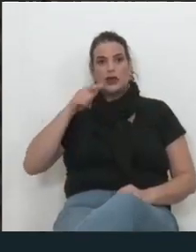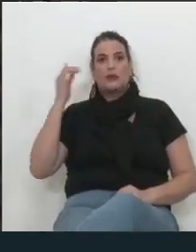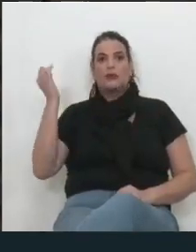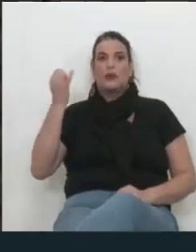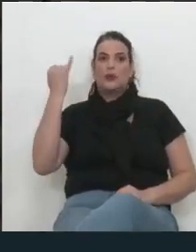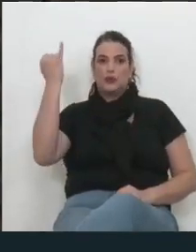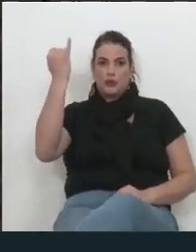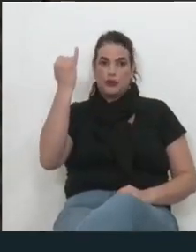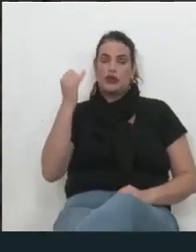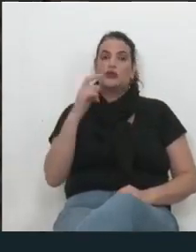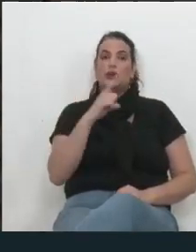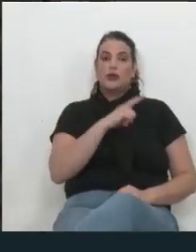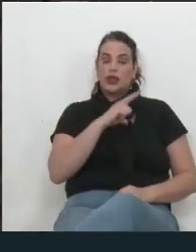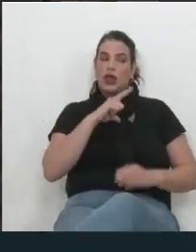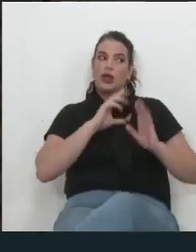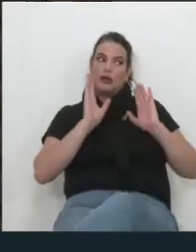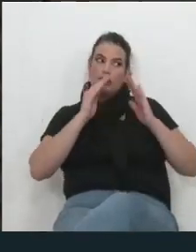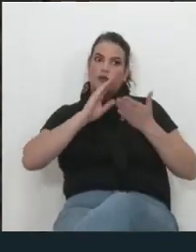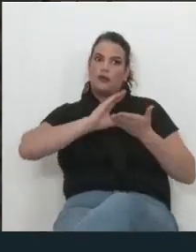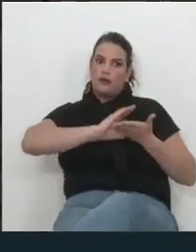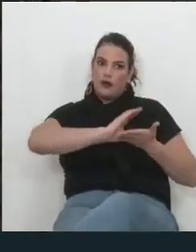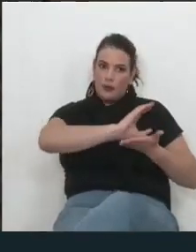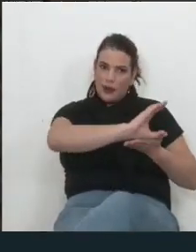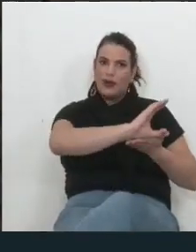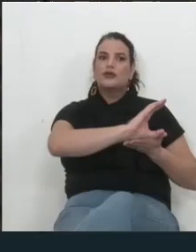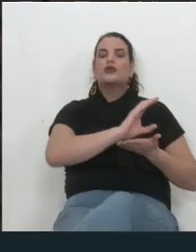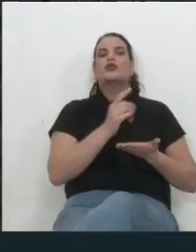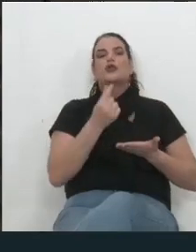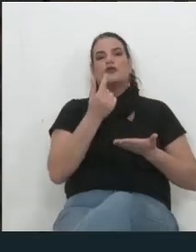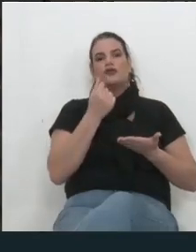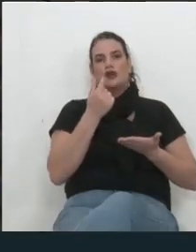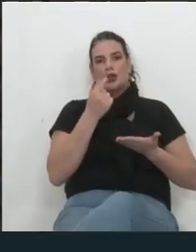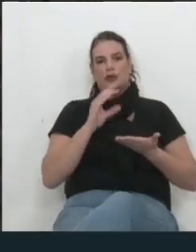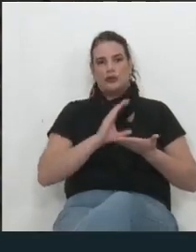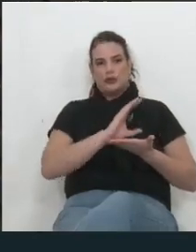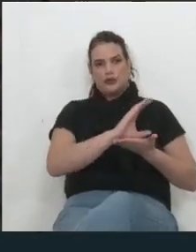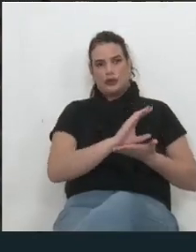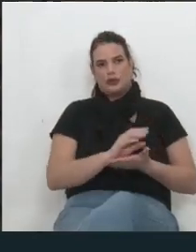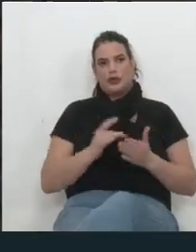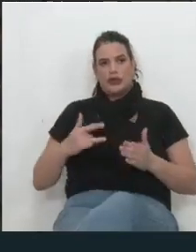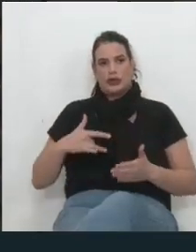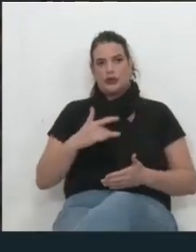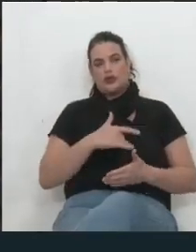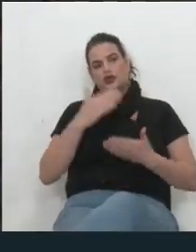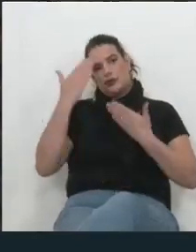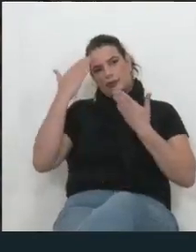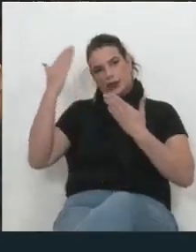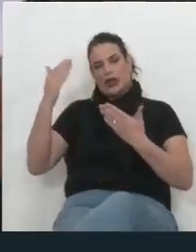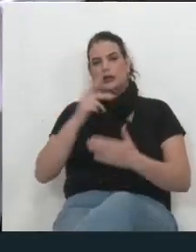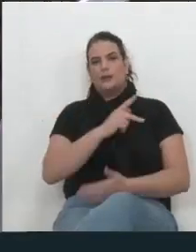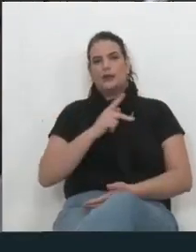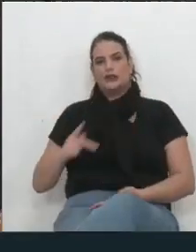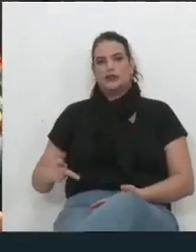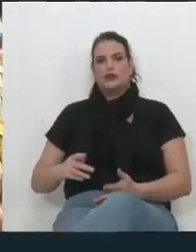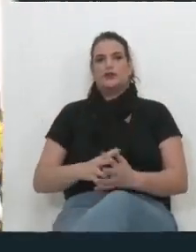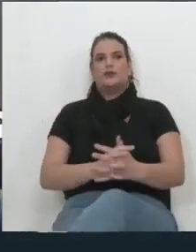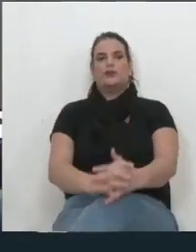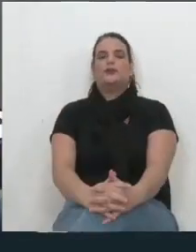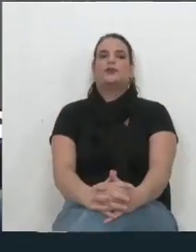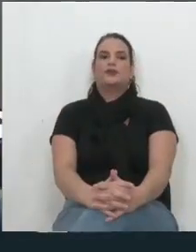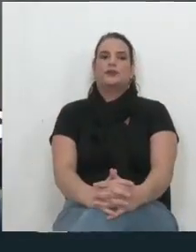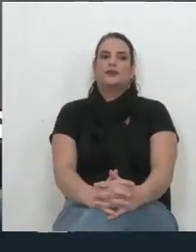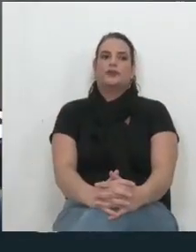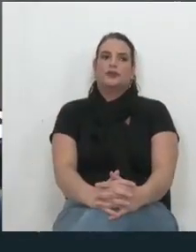importância de investir mais verbas na saúde. Obrigado, senhor presidente.